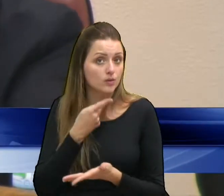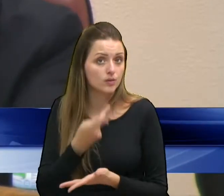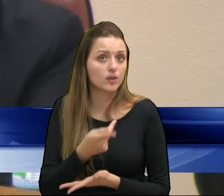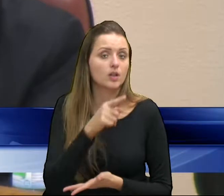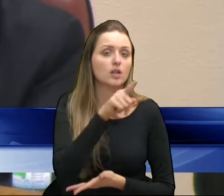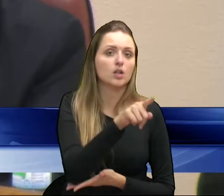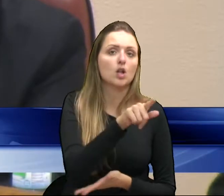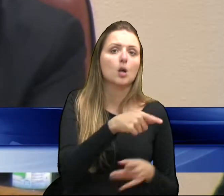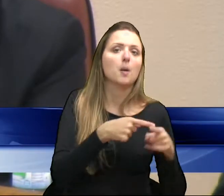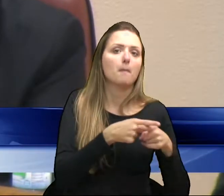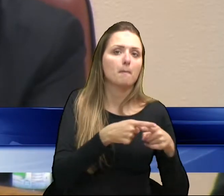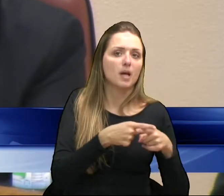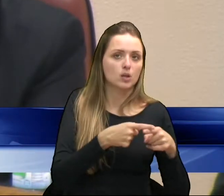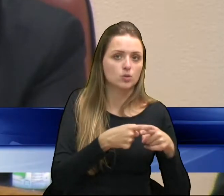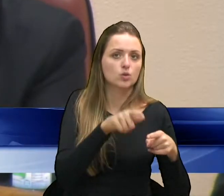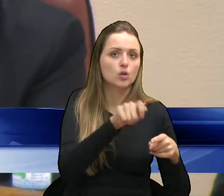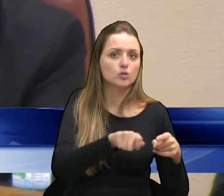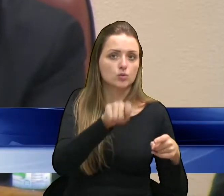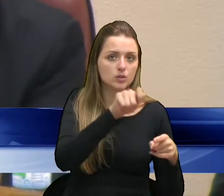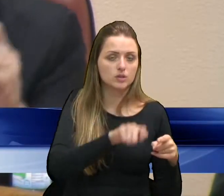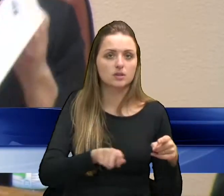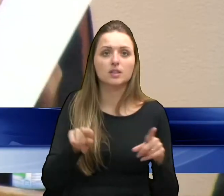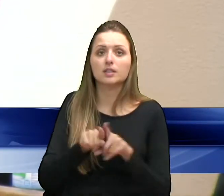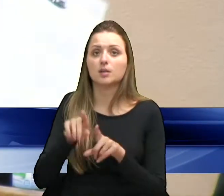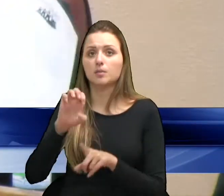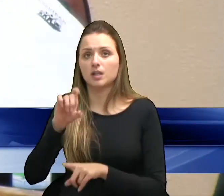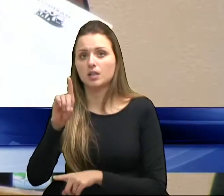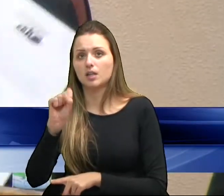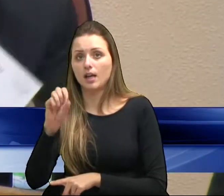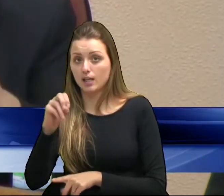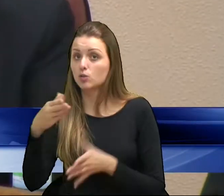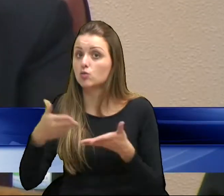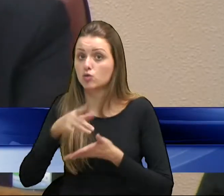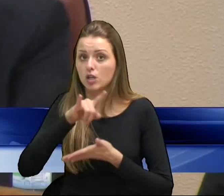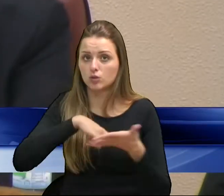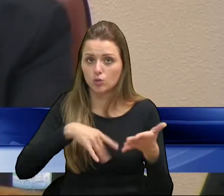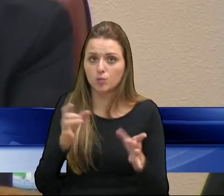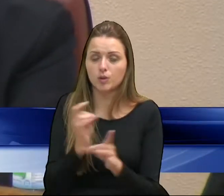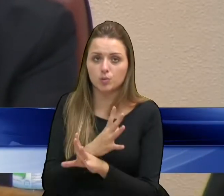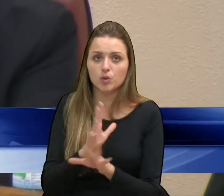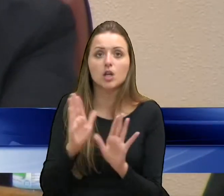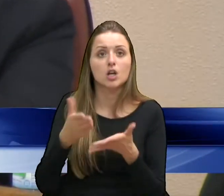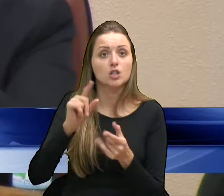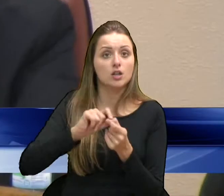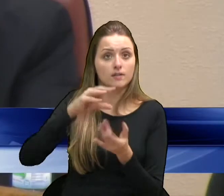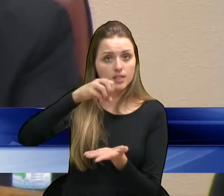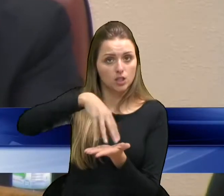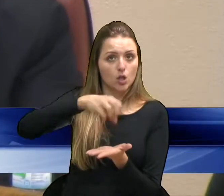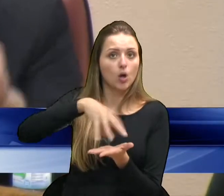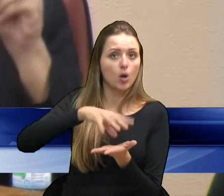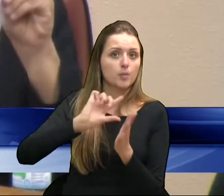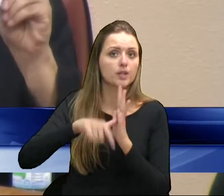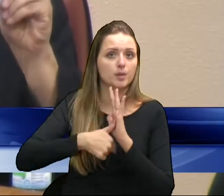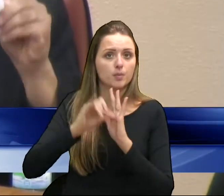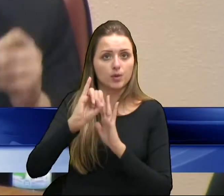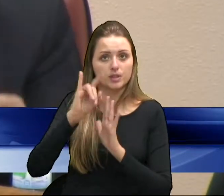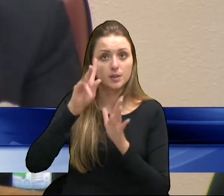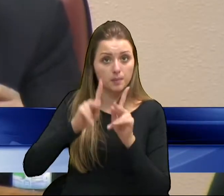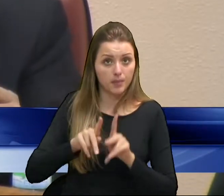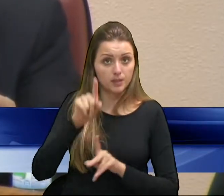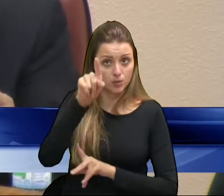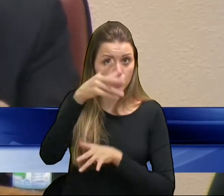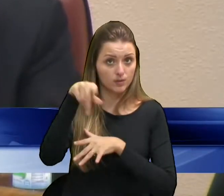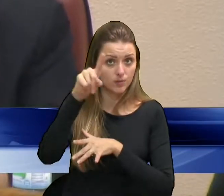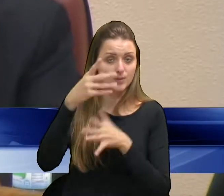pelo associado da associação e pelo Edson, está nesse documento. Eu até tirei algumas cópias, né, se o pessoal quiser, está aqui nesse documento que